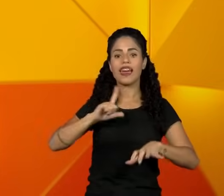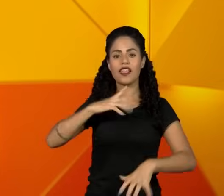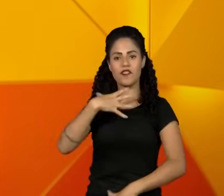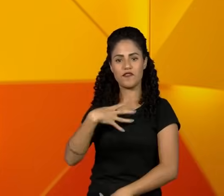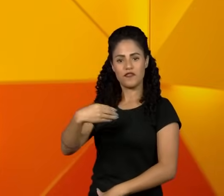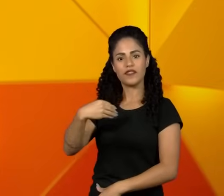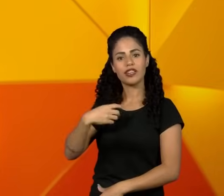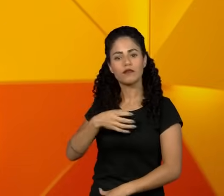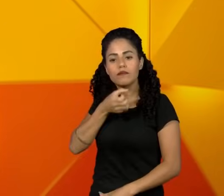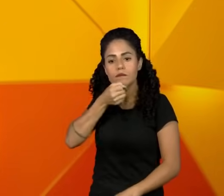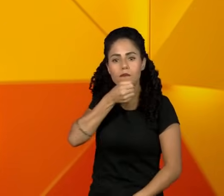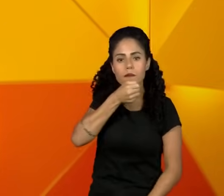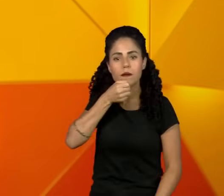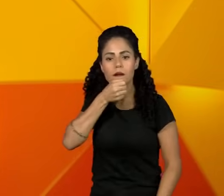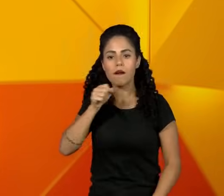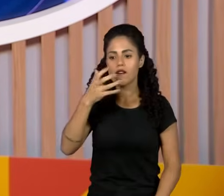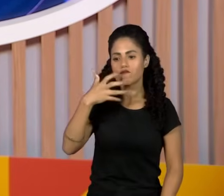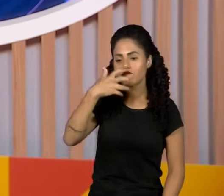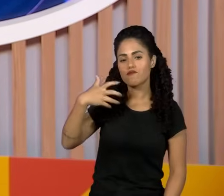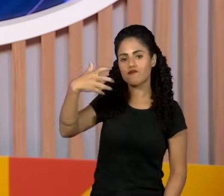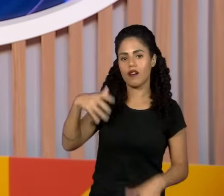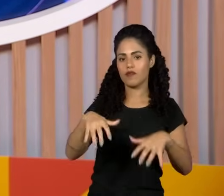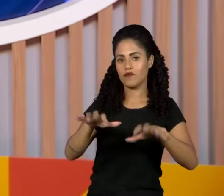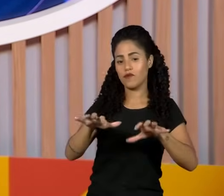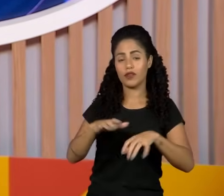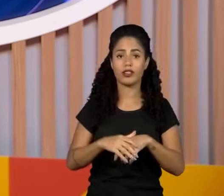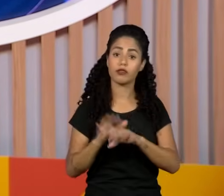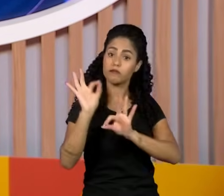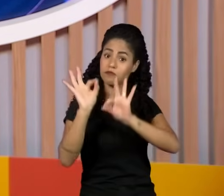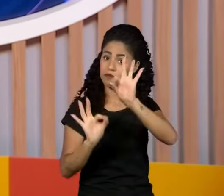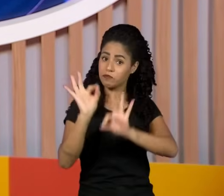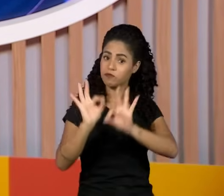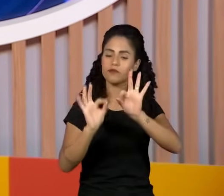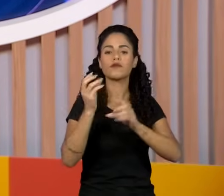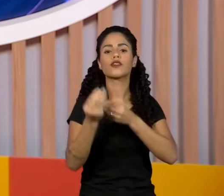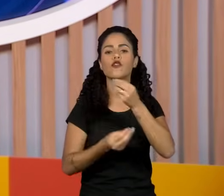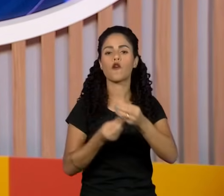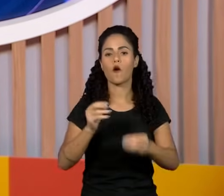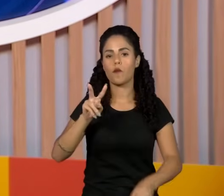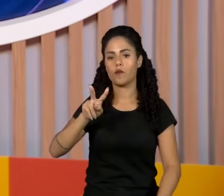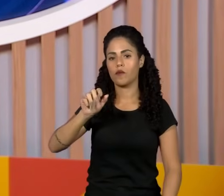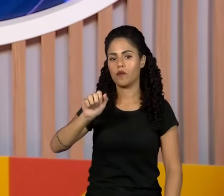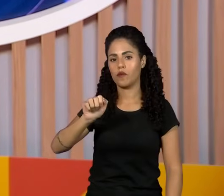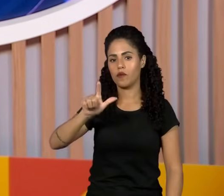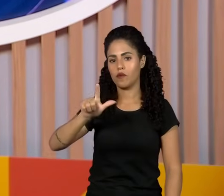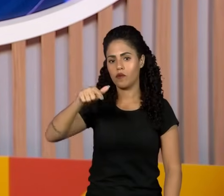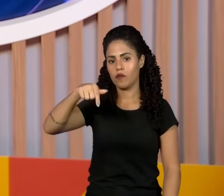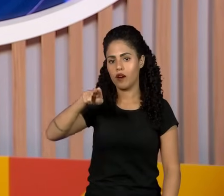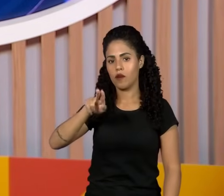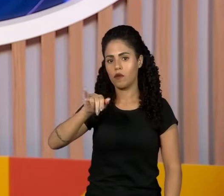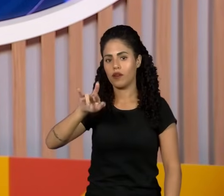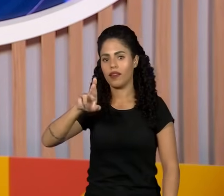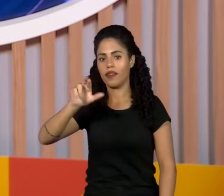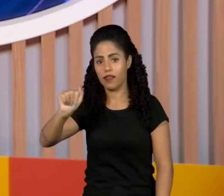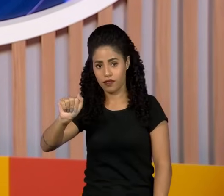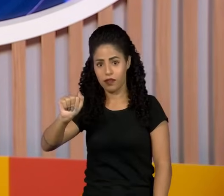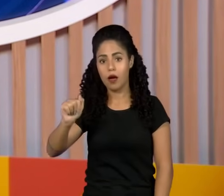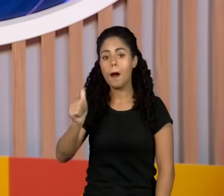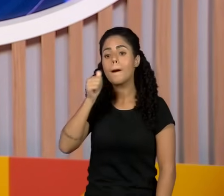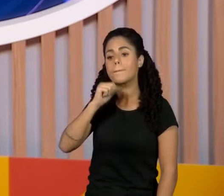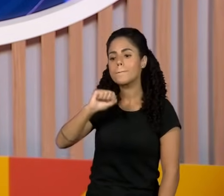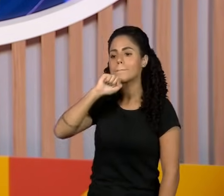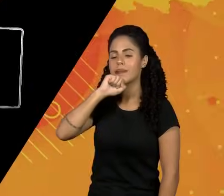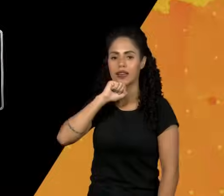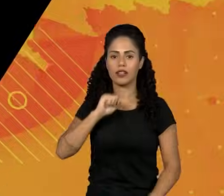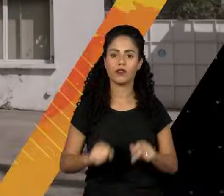de funkeiros paulistanos consagrados. O projeto partiu da experiência de Valquíria Nascimento, mãe do MC Kevin, falecido em